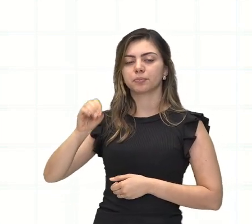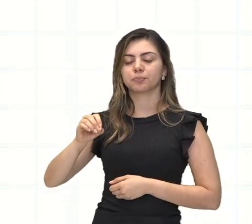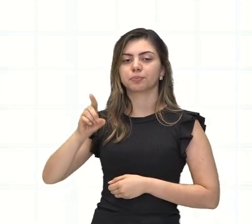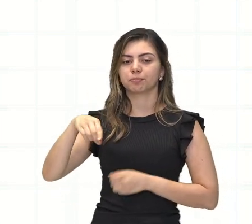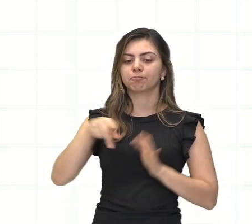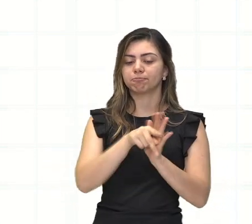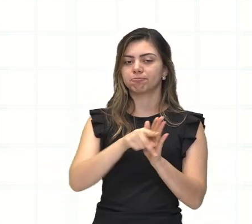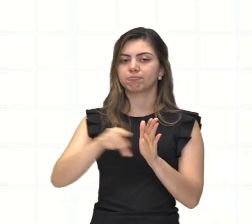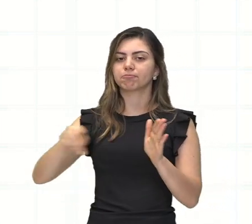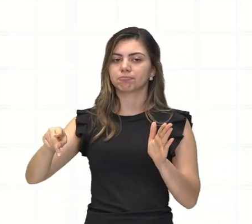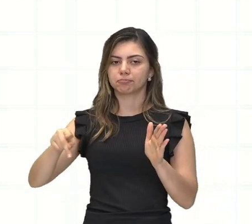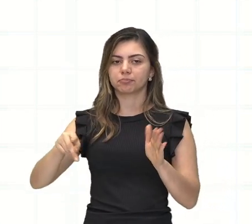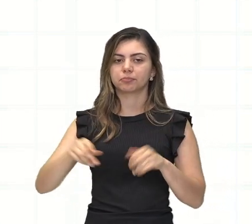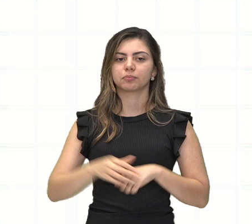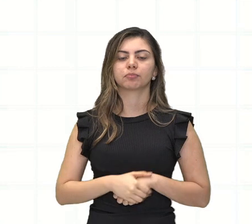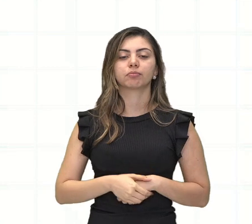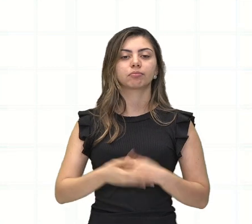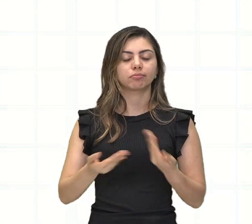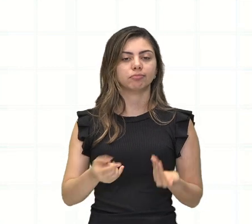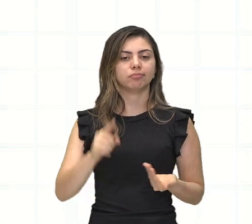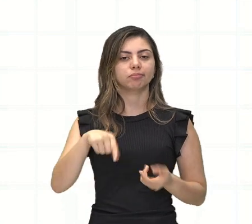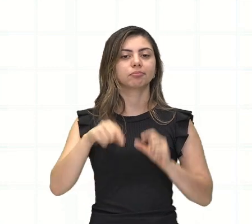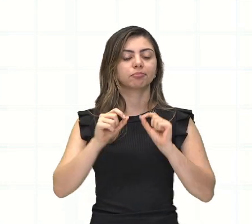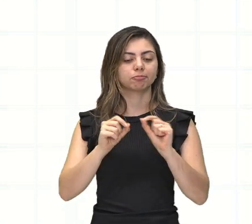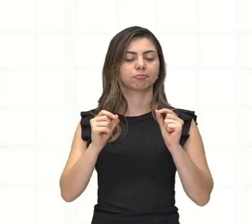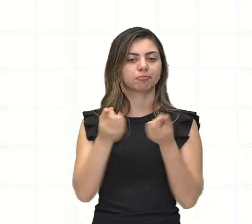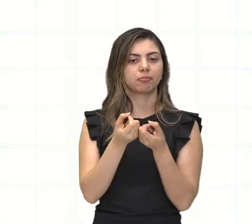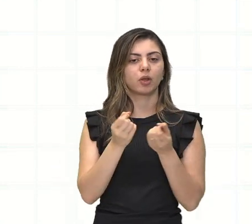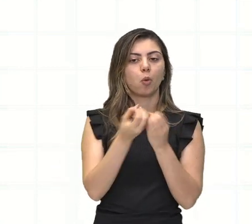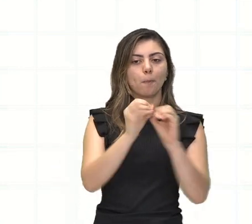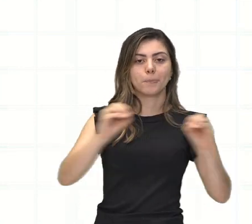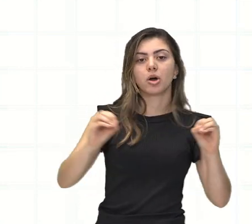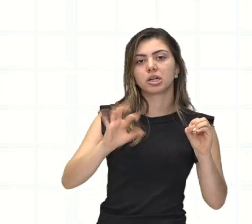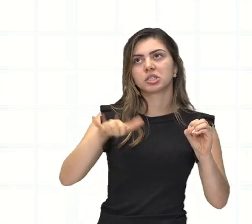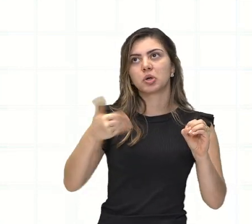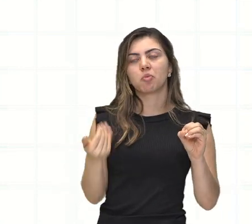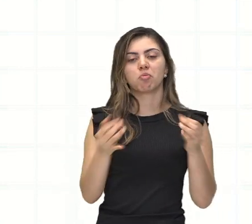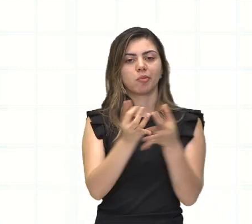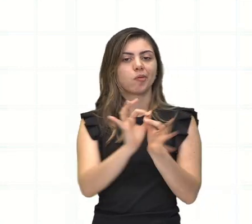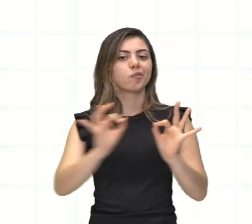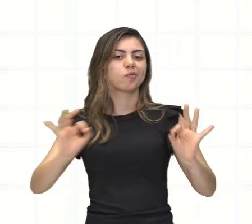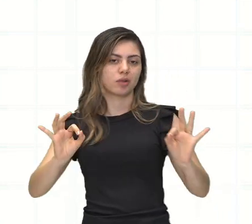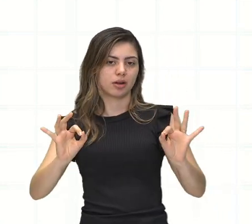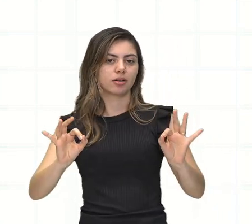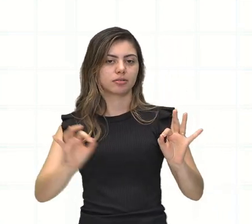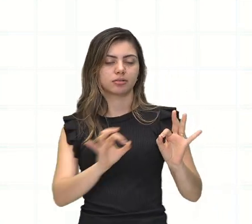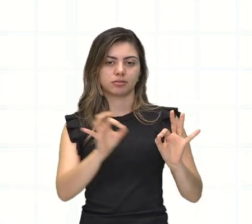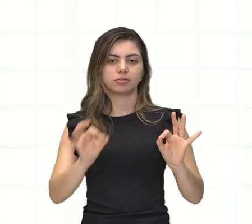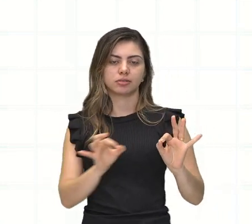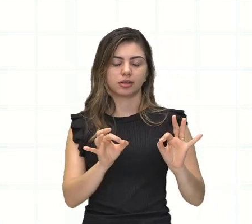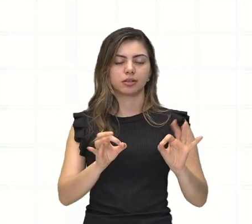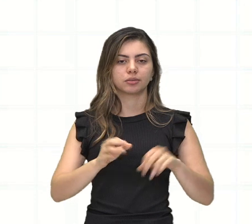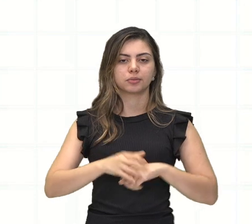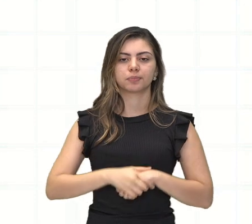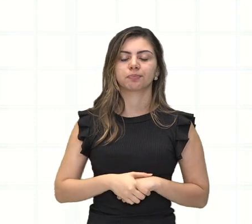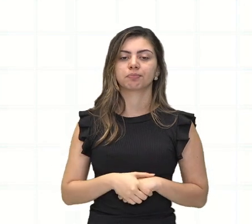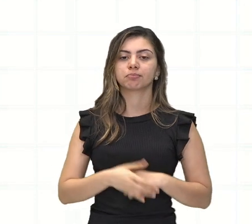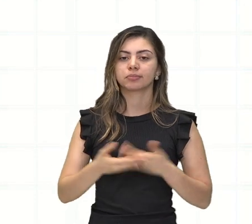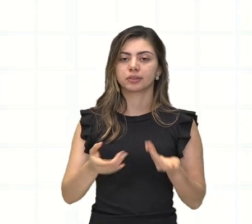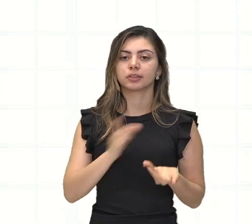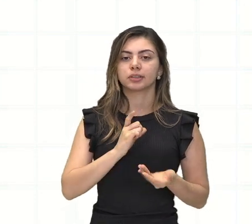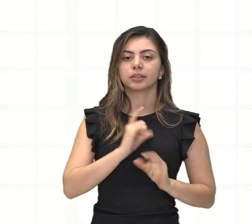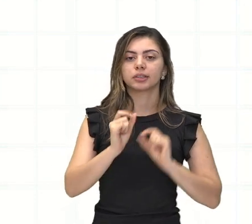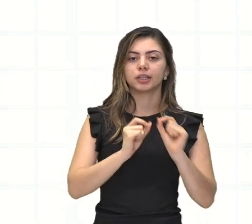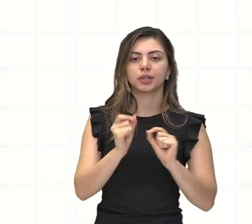enunciado ou frase, ou seja, oração ou frase, tá? O enunciado pode ser sentido de oração, organizado